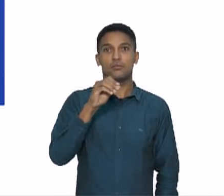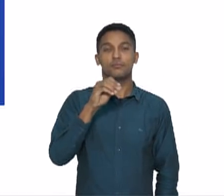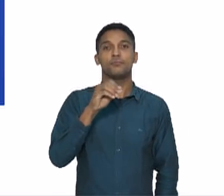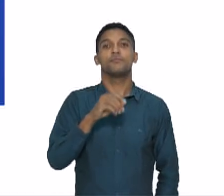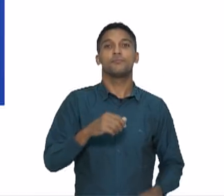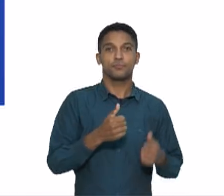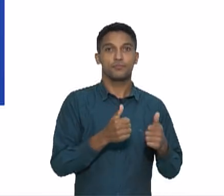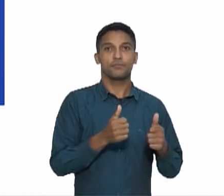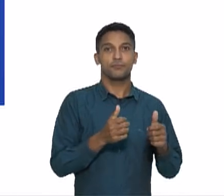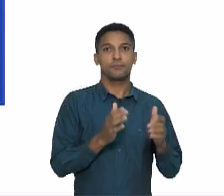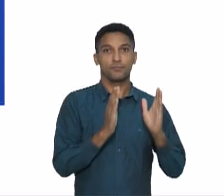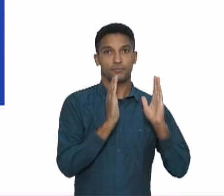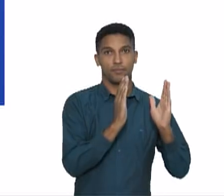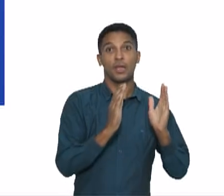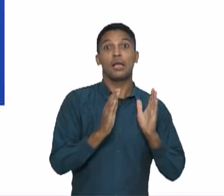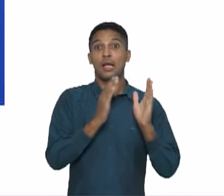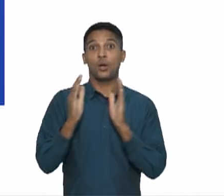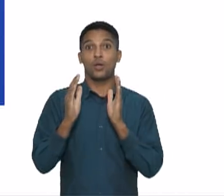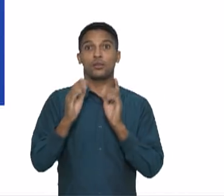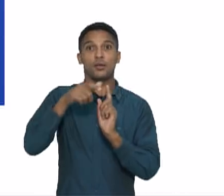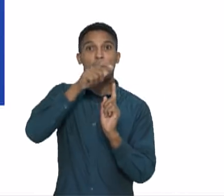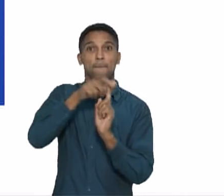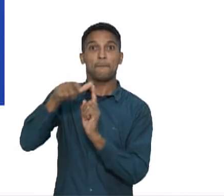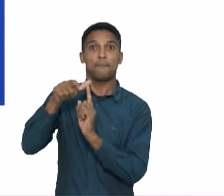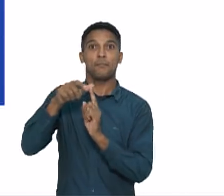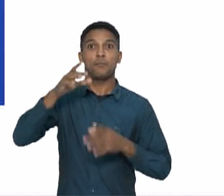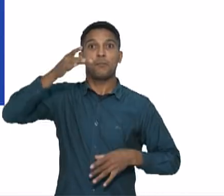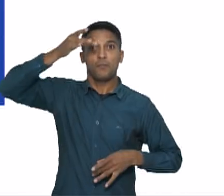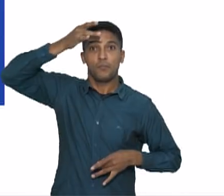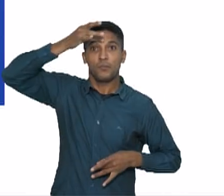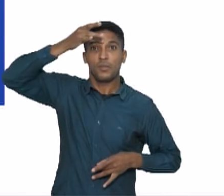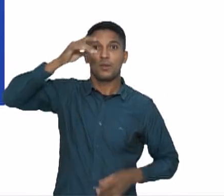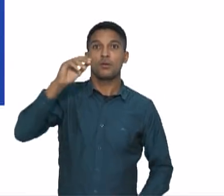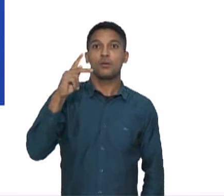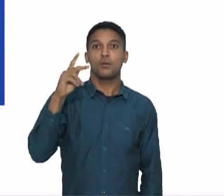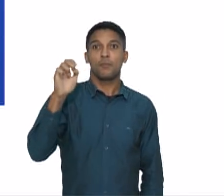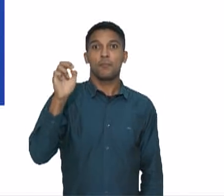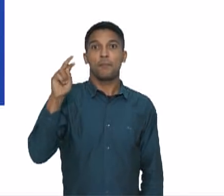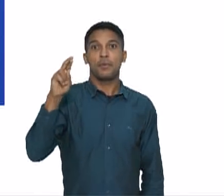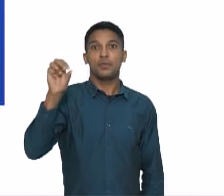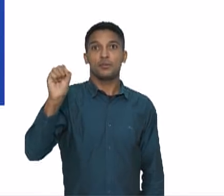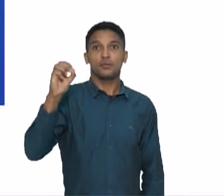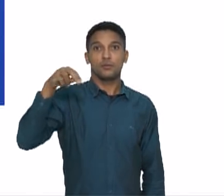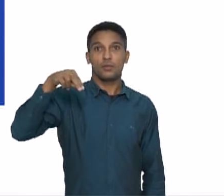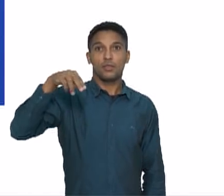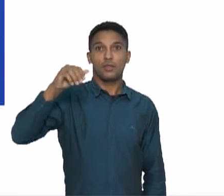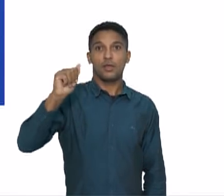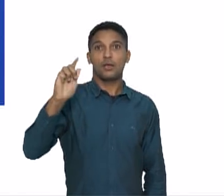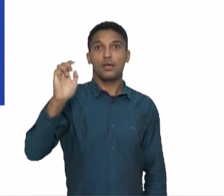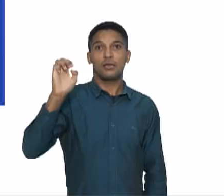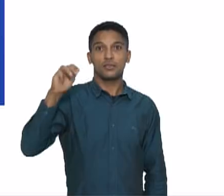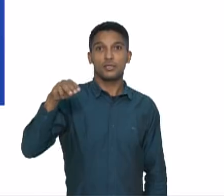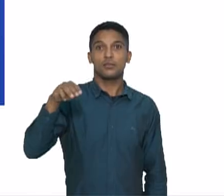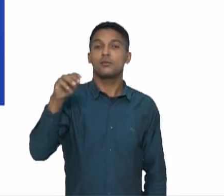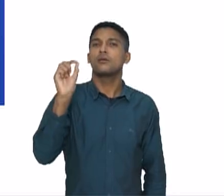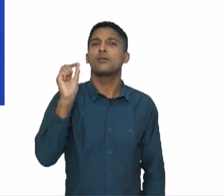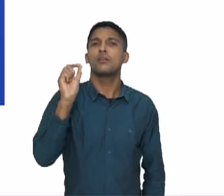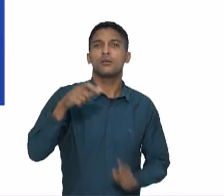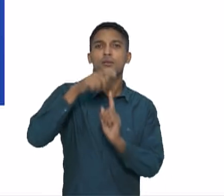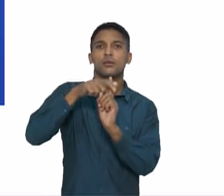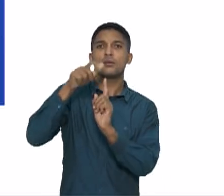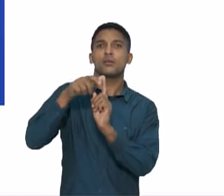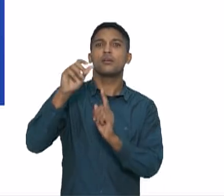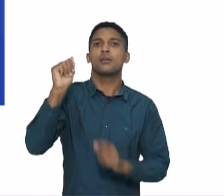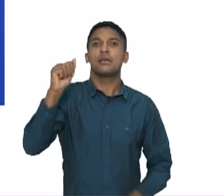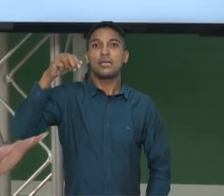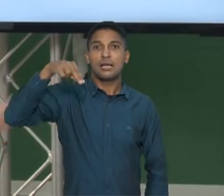antagonistas. Então, os antagonistas se refere, seria uma designação para o antigo vilão, digamos assim,